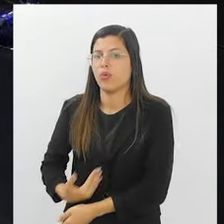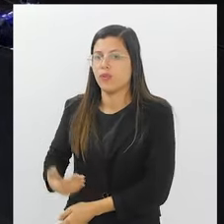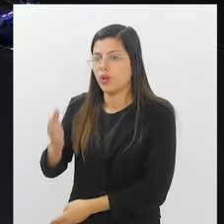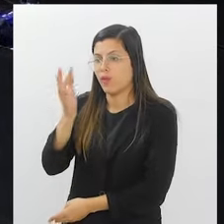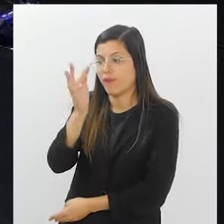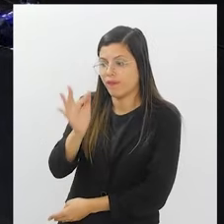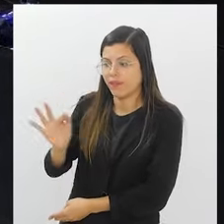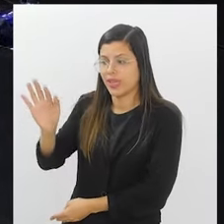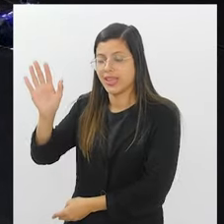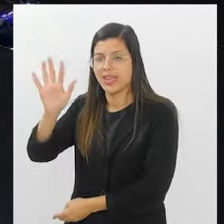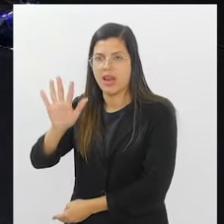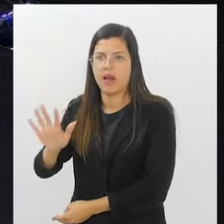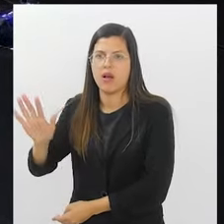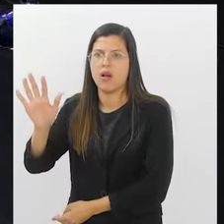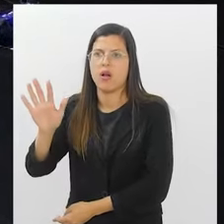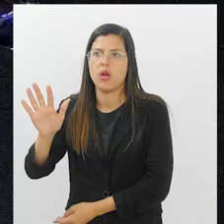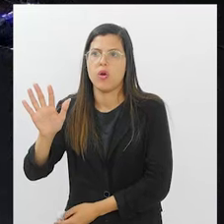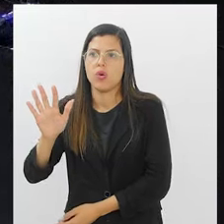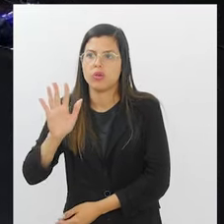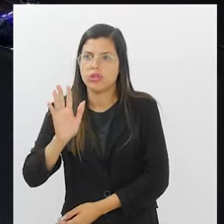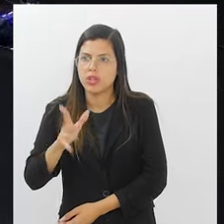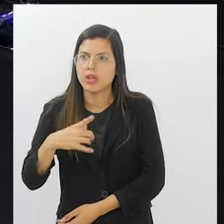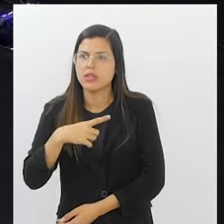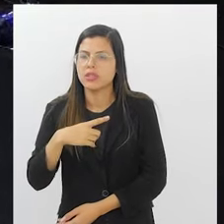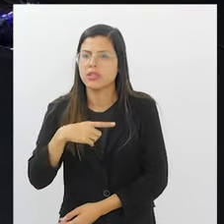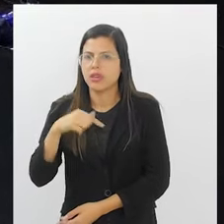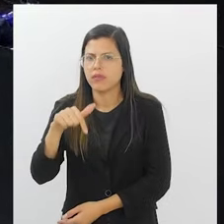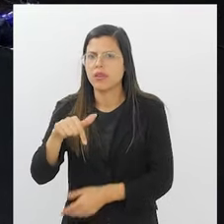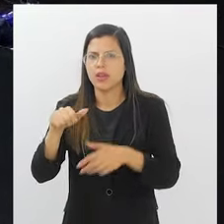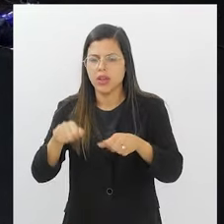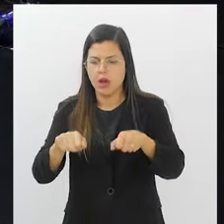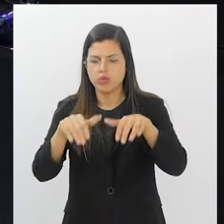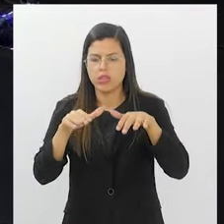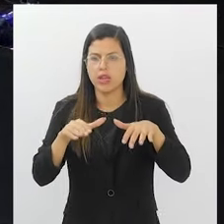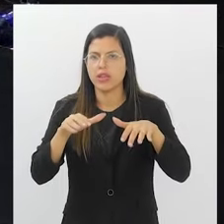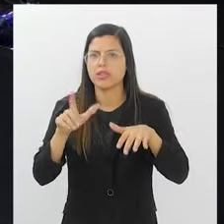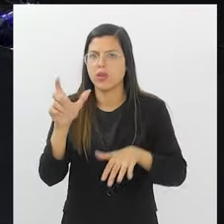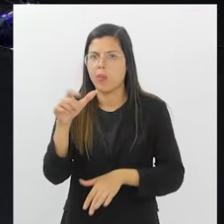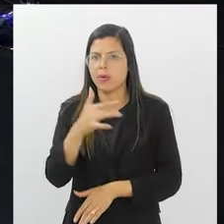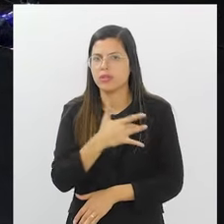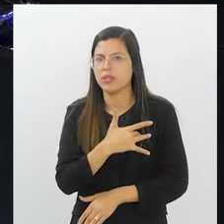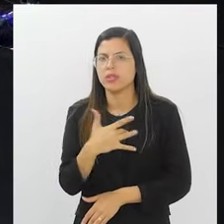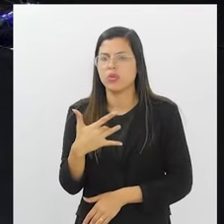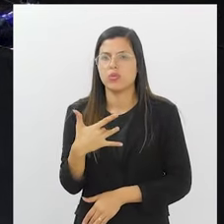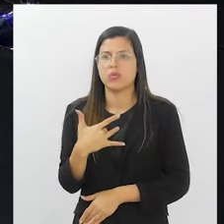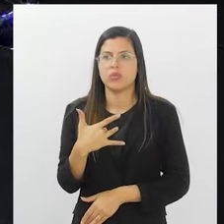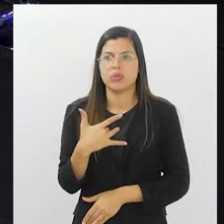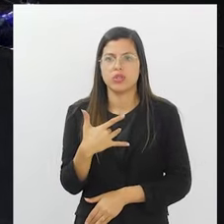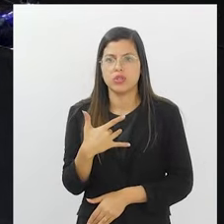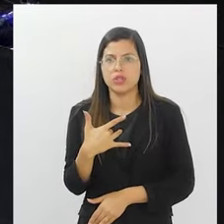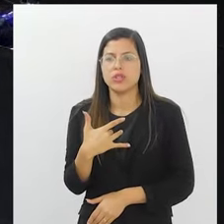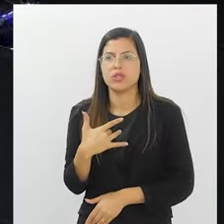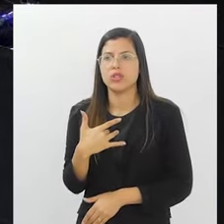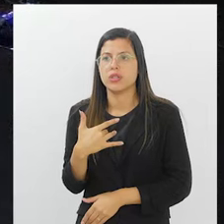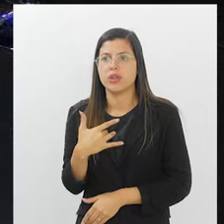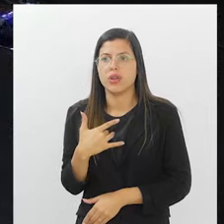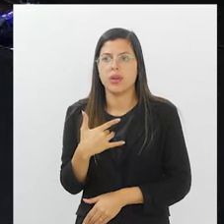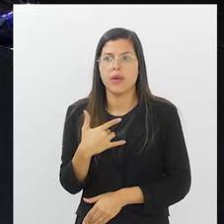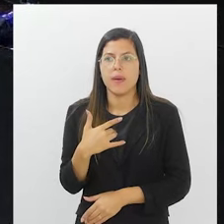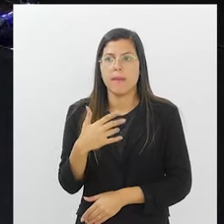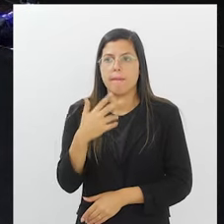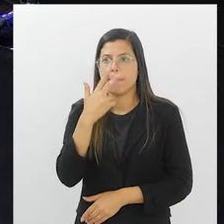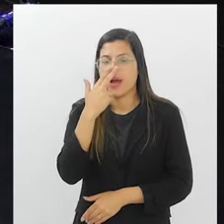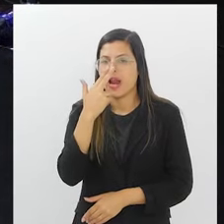teve audiências aqui, certo? Em cima do plano de saúde, que realmente, como o senhor falou, né? Como vocês falaram, né? O plano de saúde, muitas das vezes